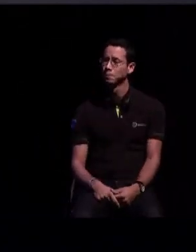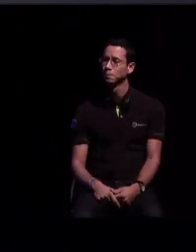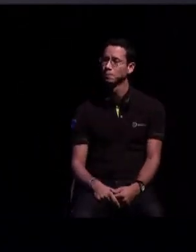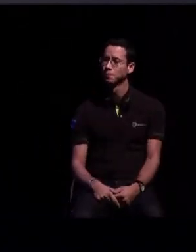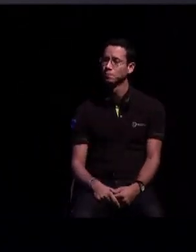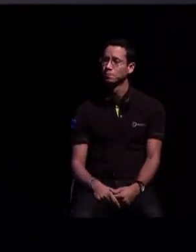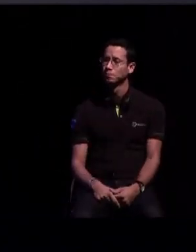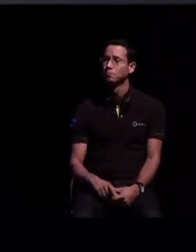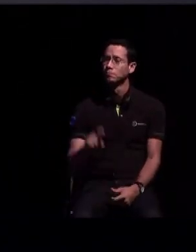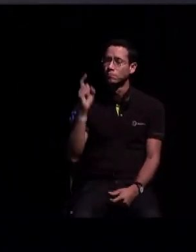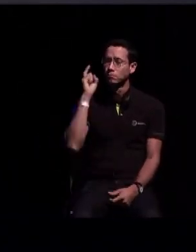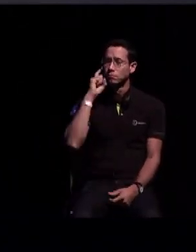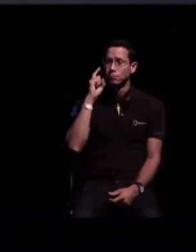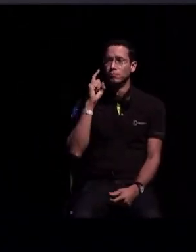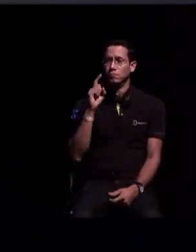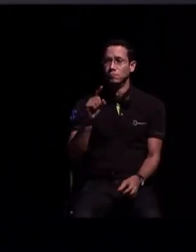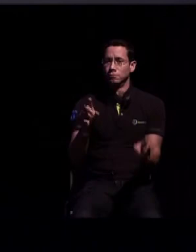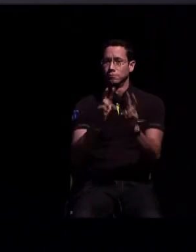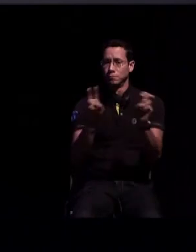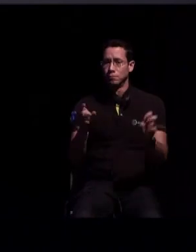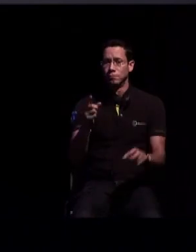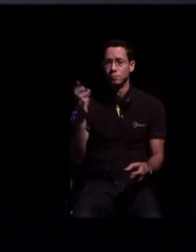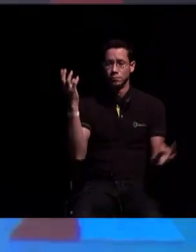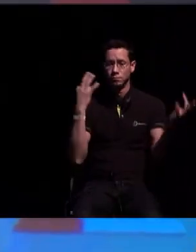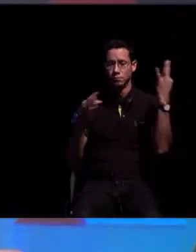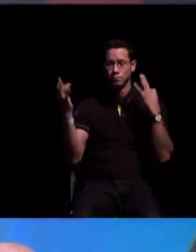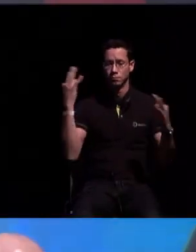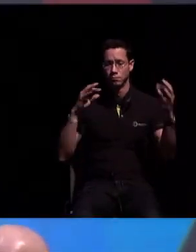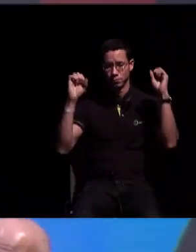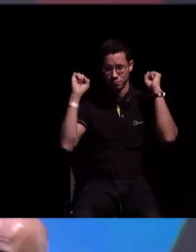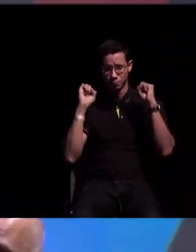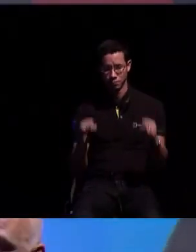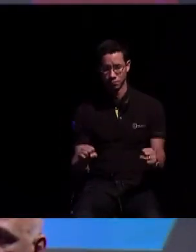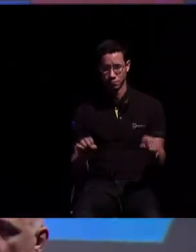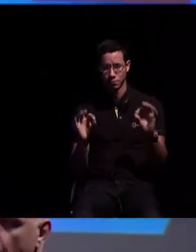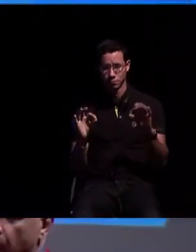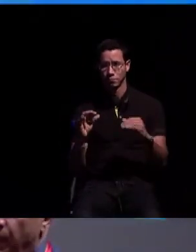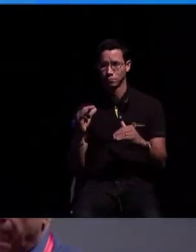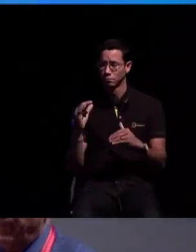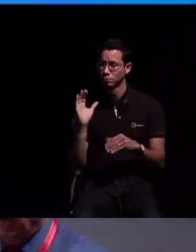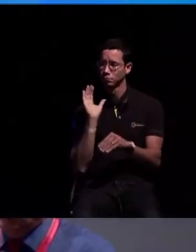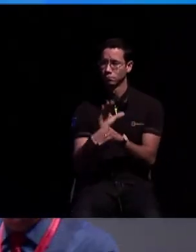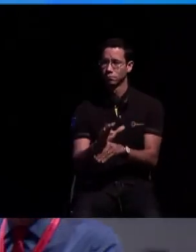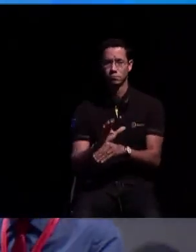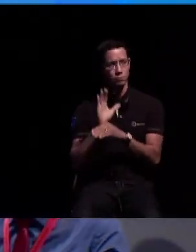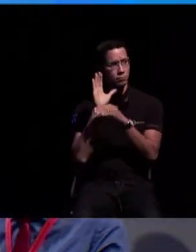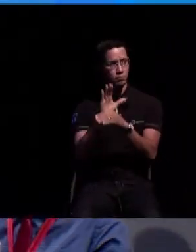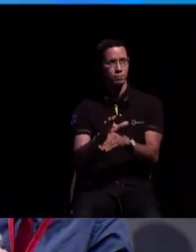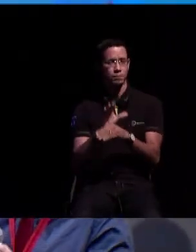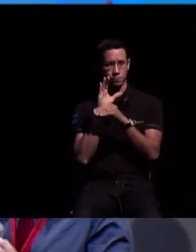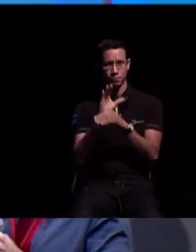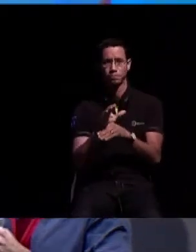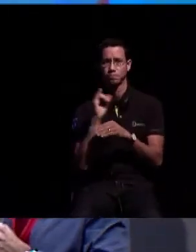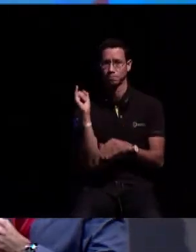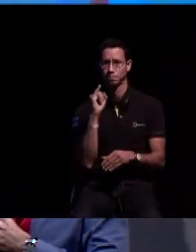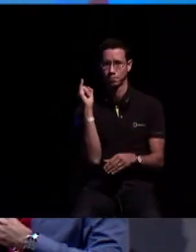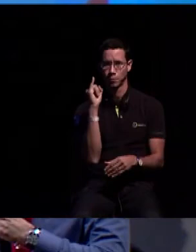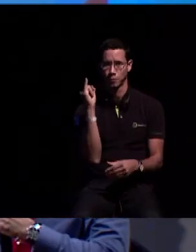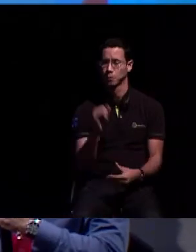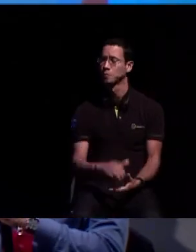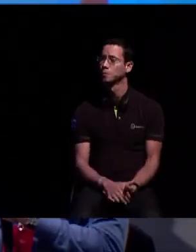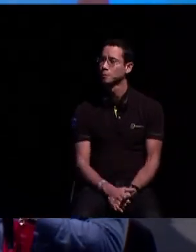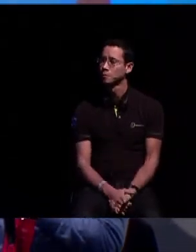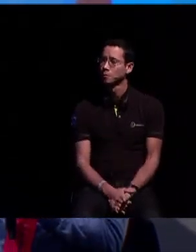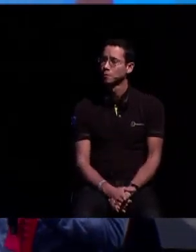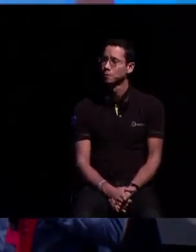ponto em que o turismo pode desempenhar um papel extremamente importante. Né?